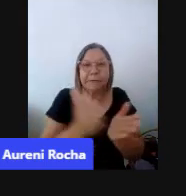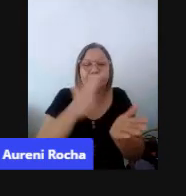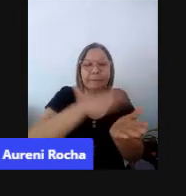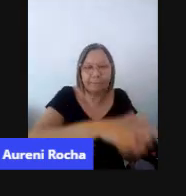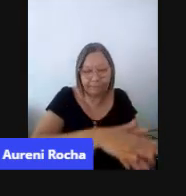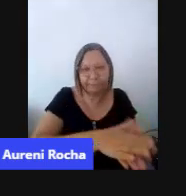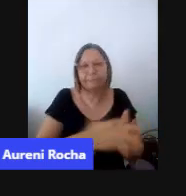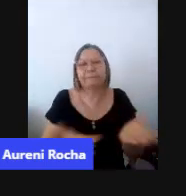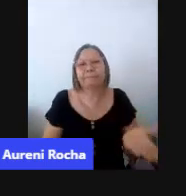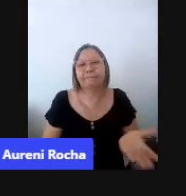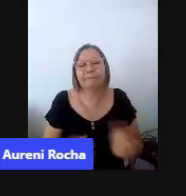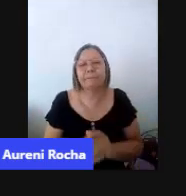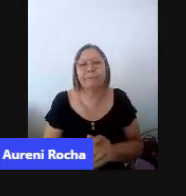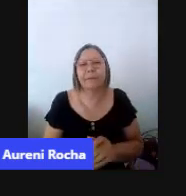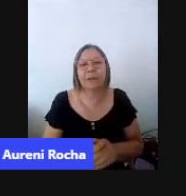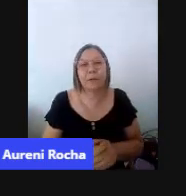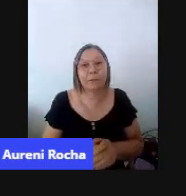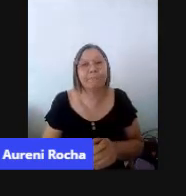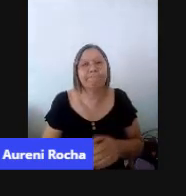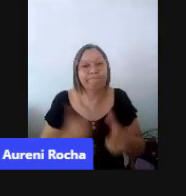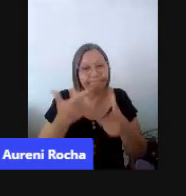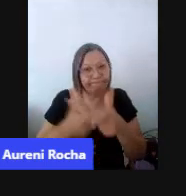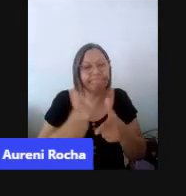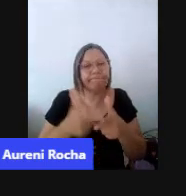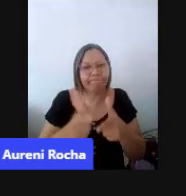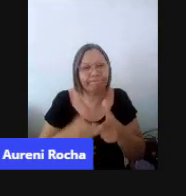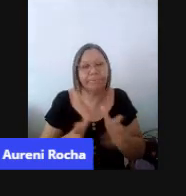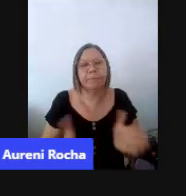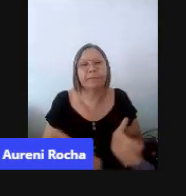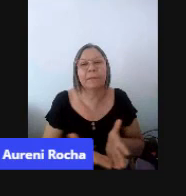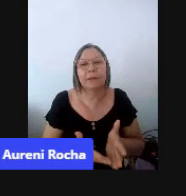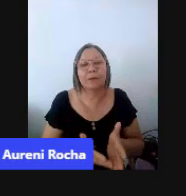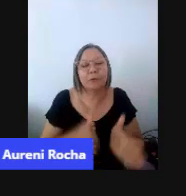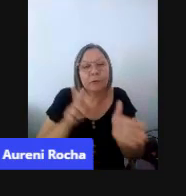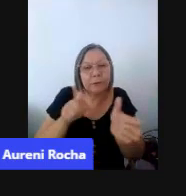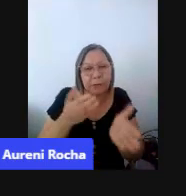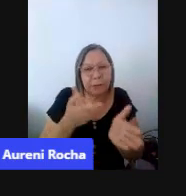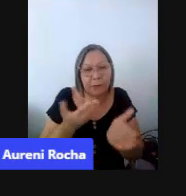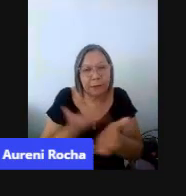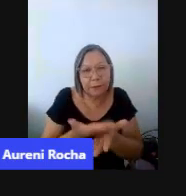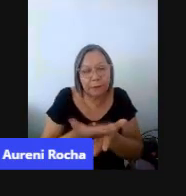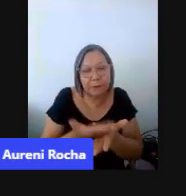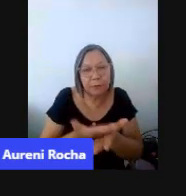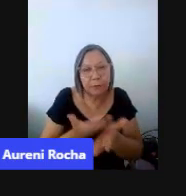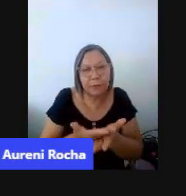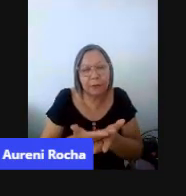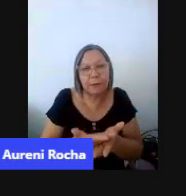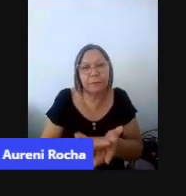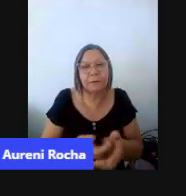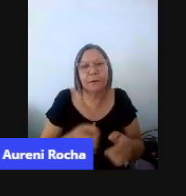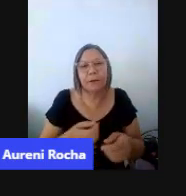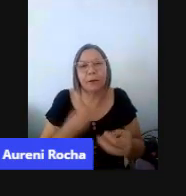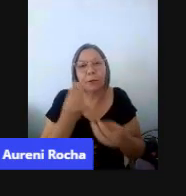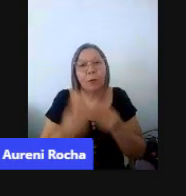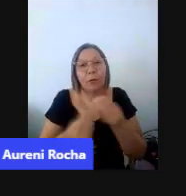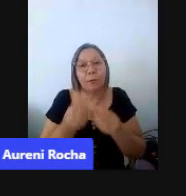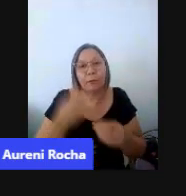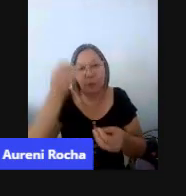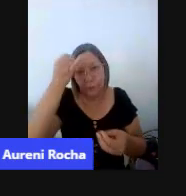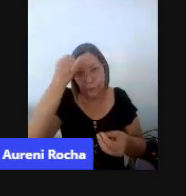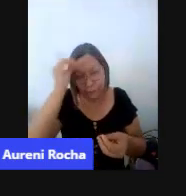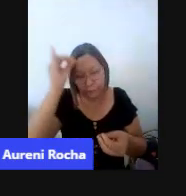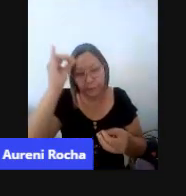Canastras e Colmeias, onde a gente registrou todas as metodologias para prevenir os ataques de tatu canastra. Por exemplo, aqui